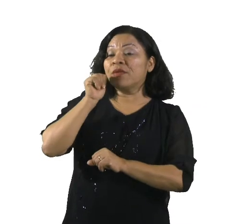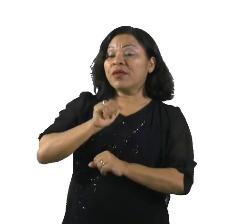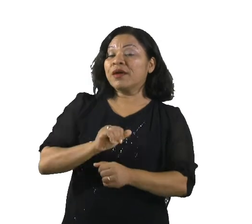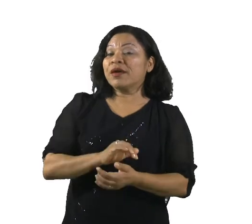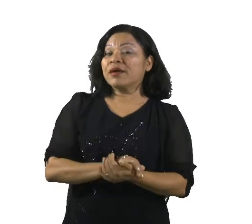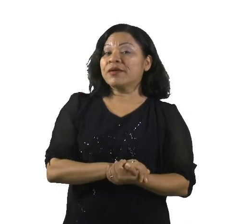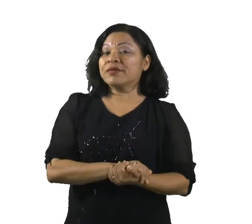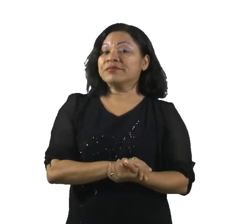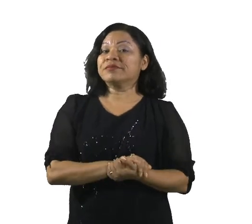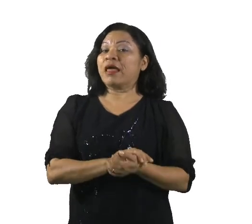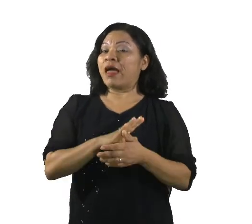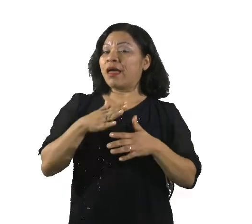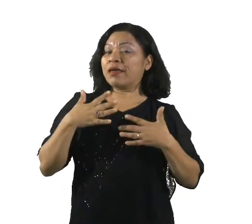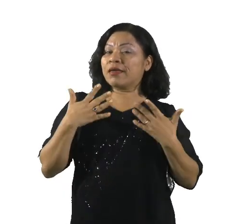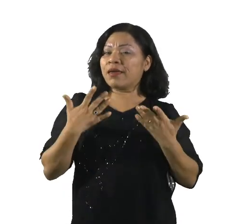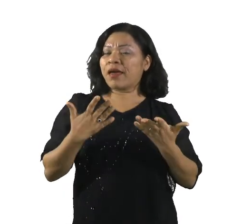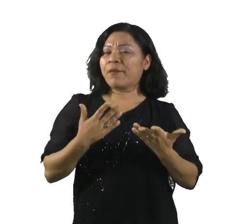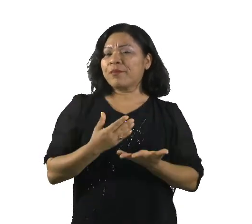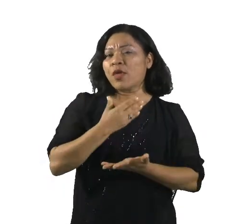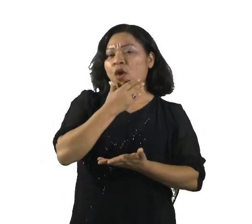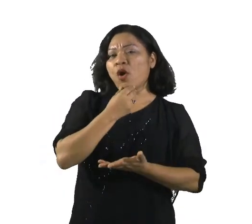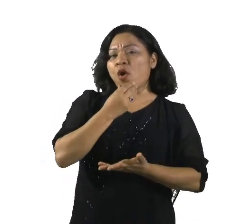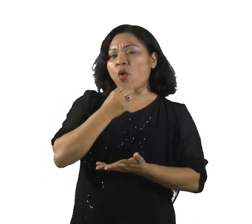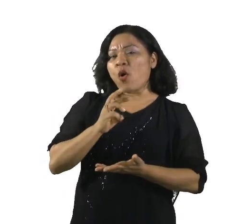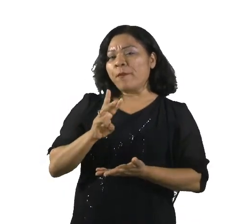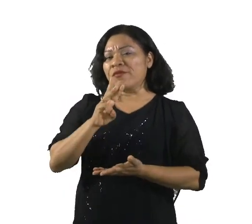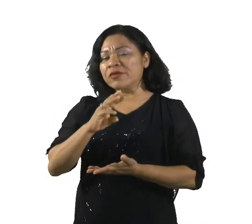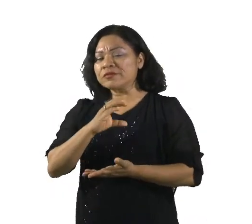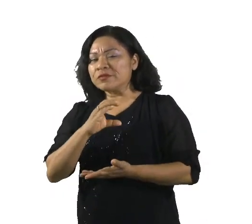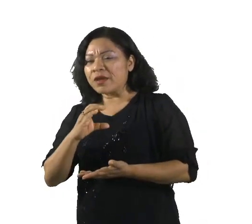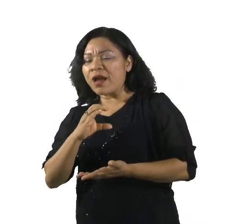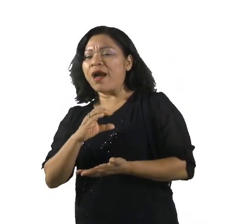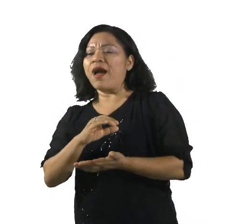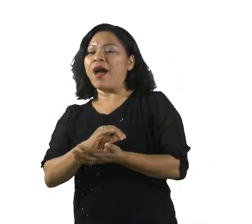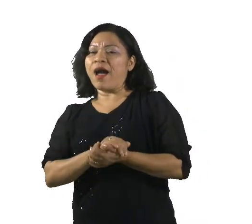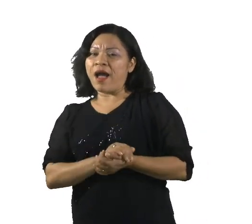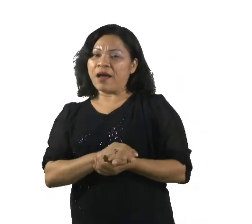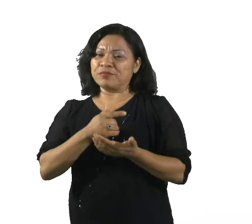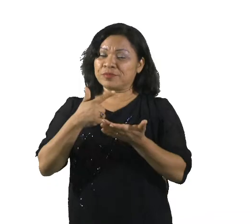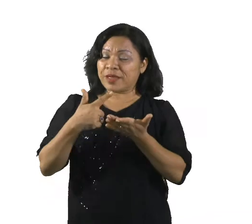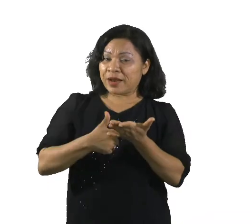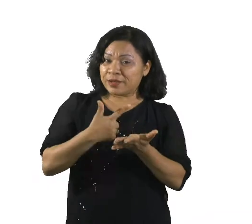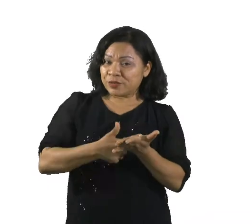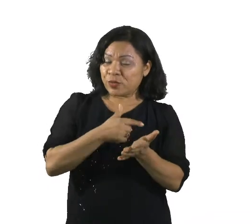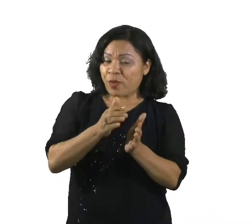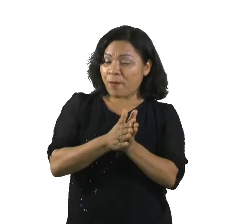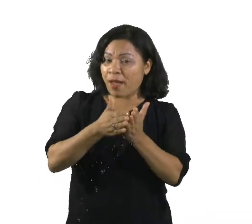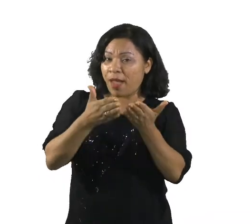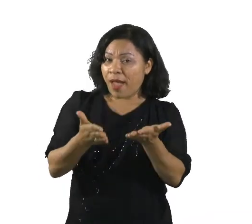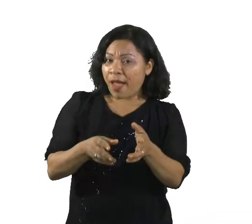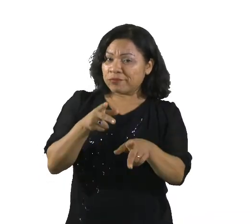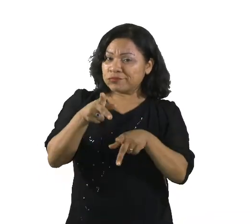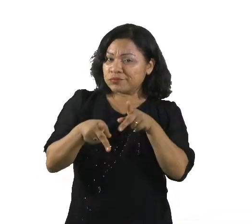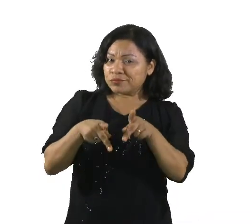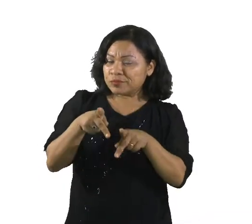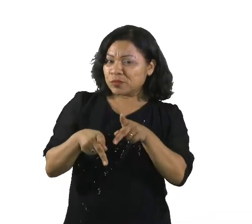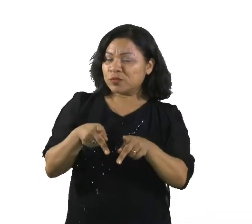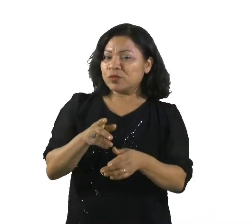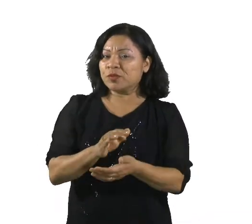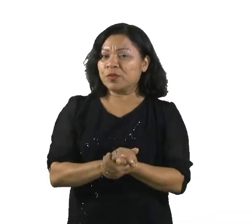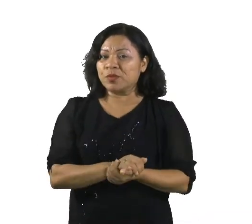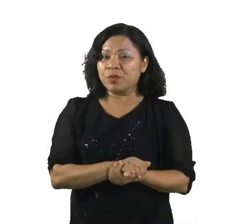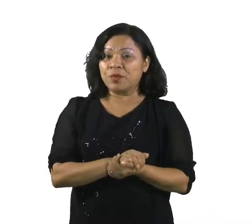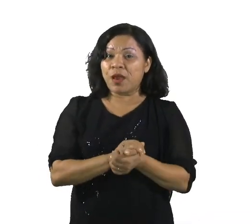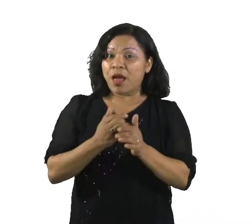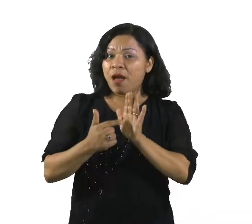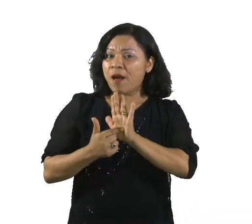do Valci Carrasco, já é da editora Moderna, já é uma capa mais atual, né, com uma